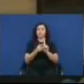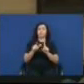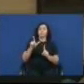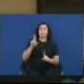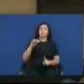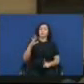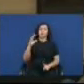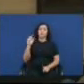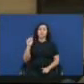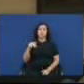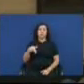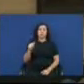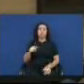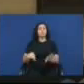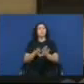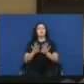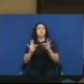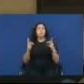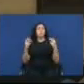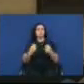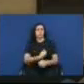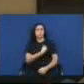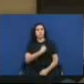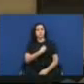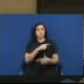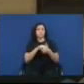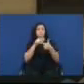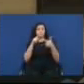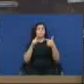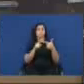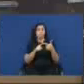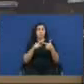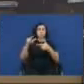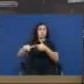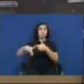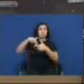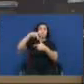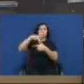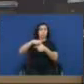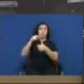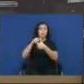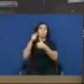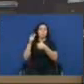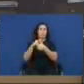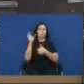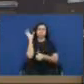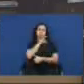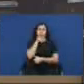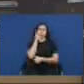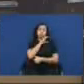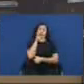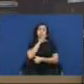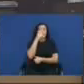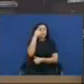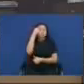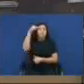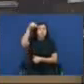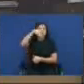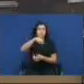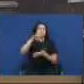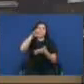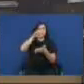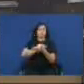aqui cabe uma ressalva. Há 2 categorias de tribunas. Uma tribuna emergencial, que é solicitada no